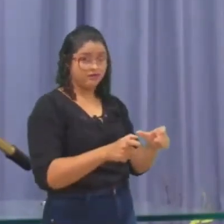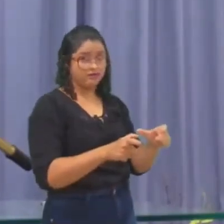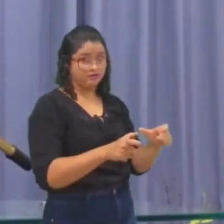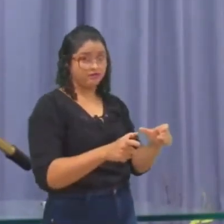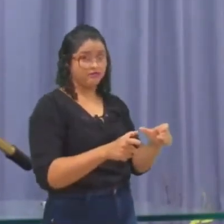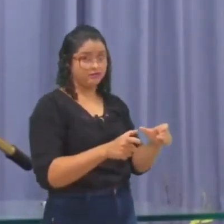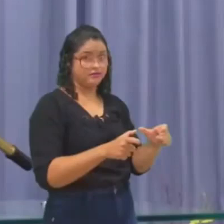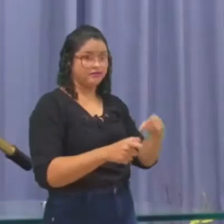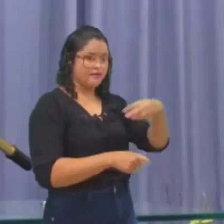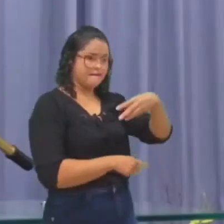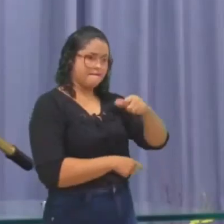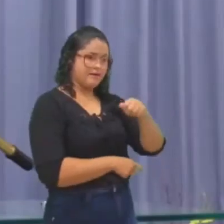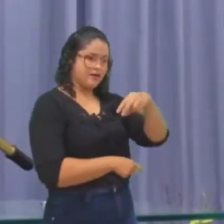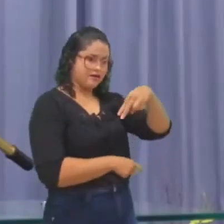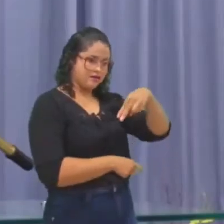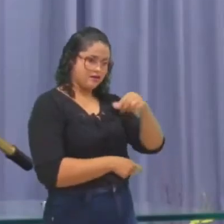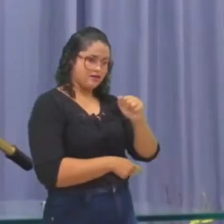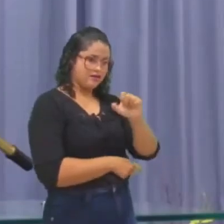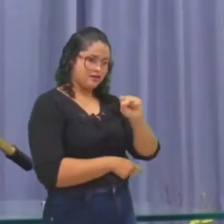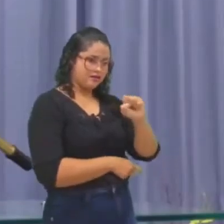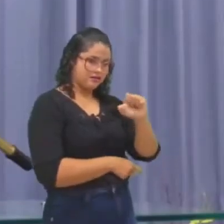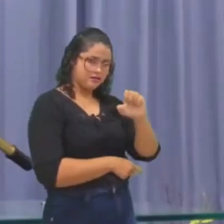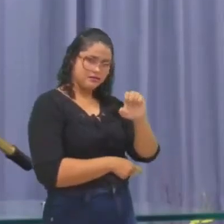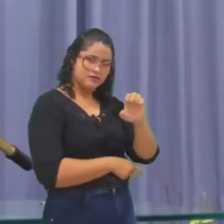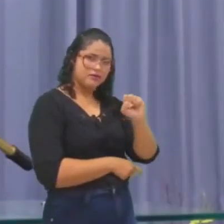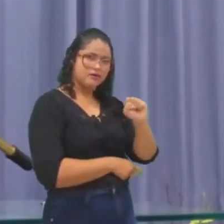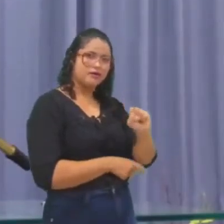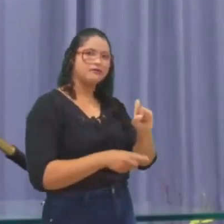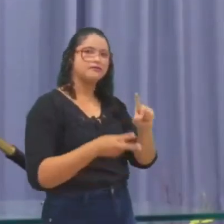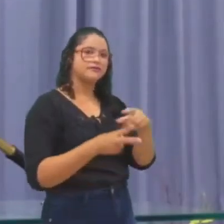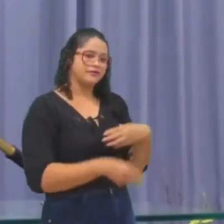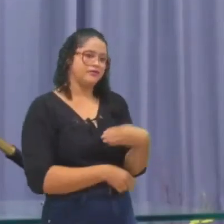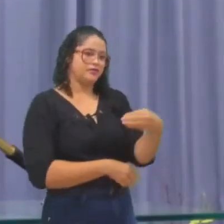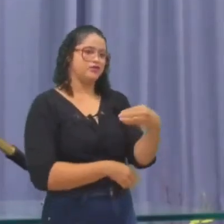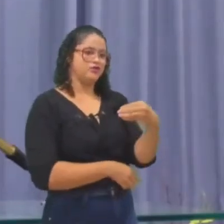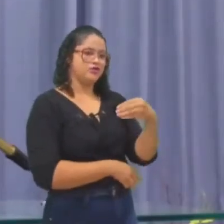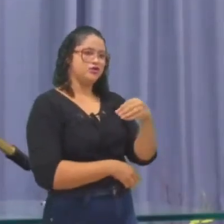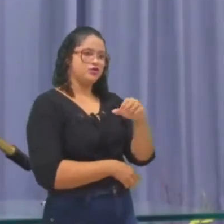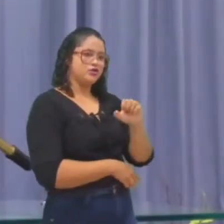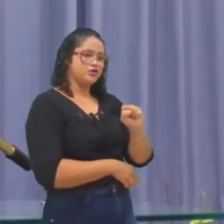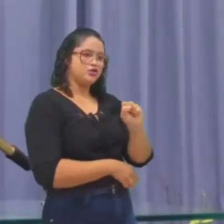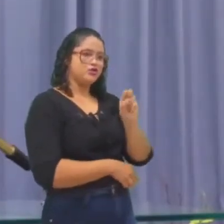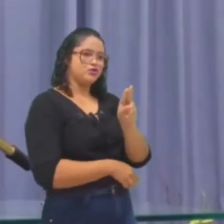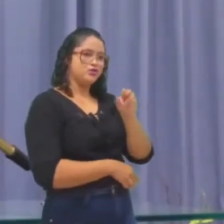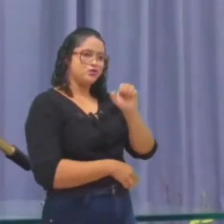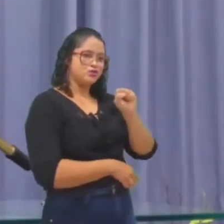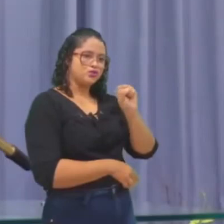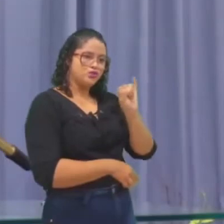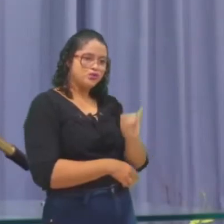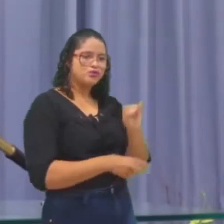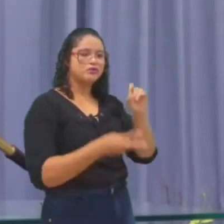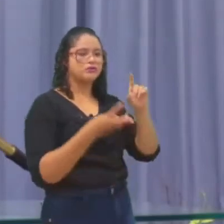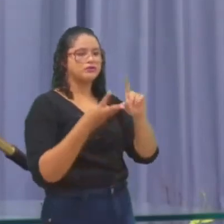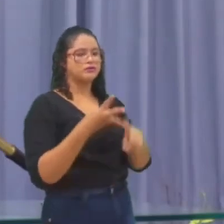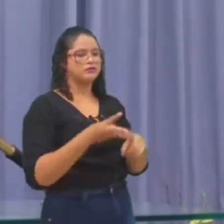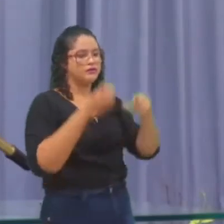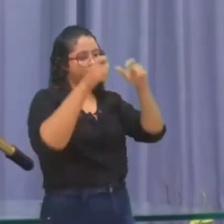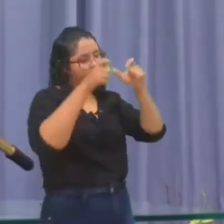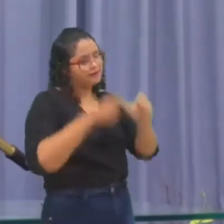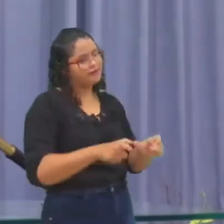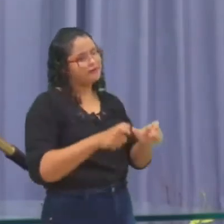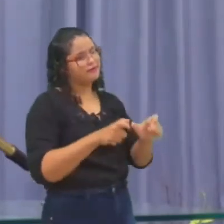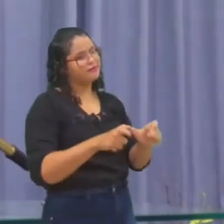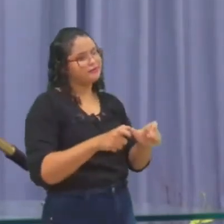tribo de Manassés, Gade, filho de Suzi. Da tribo de Dan, Amiel, filho de